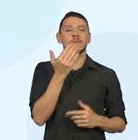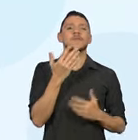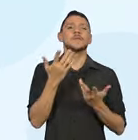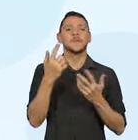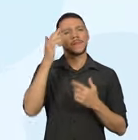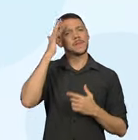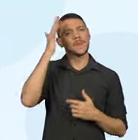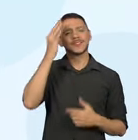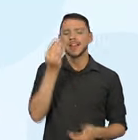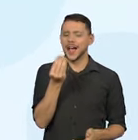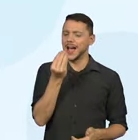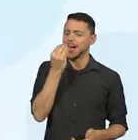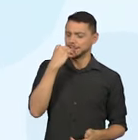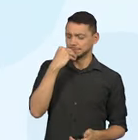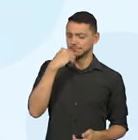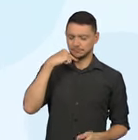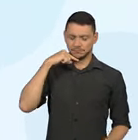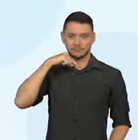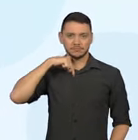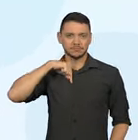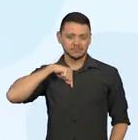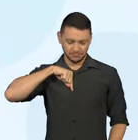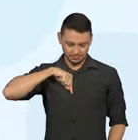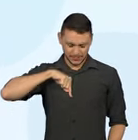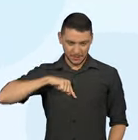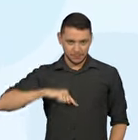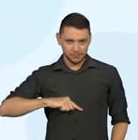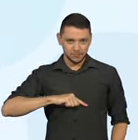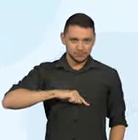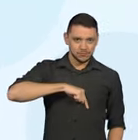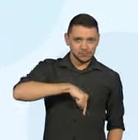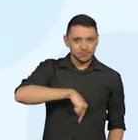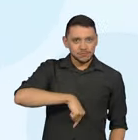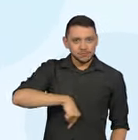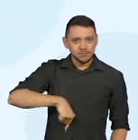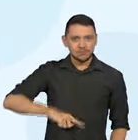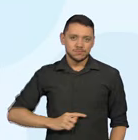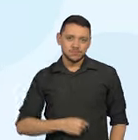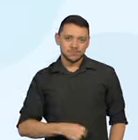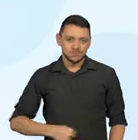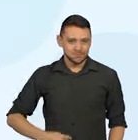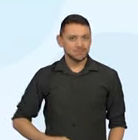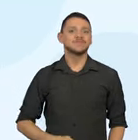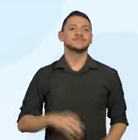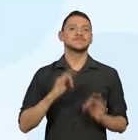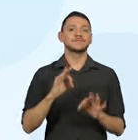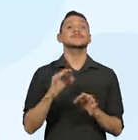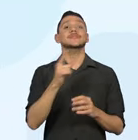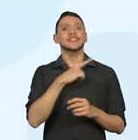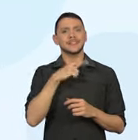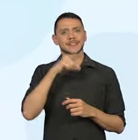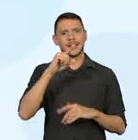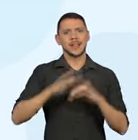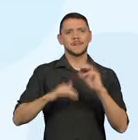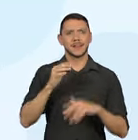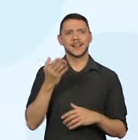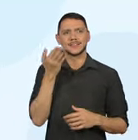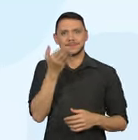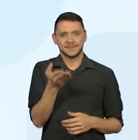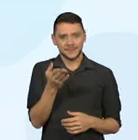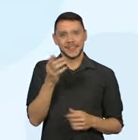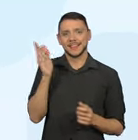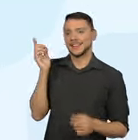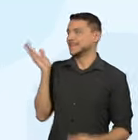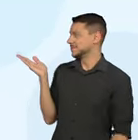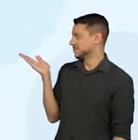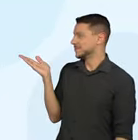caminho percorrido pelos alimentos no sistema digestório. A habilidade é essa aqui, está lá no finalzinho. E dá uma olhada